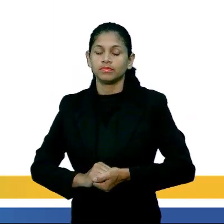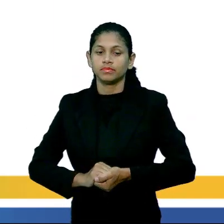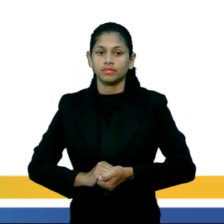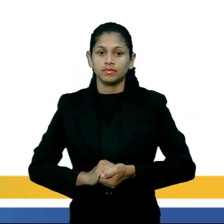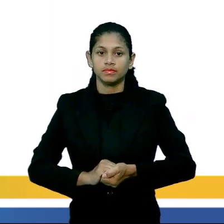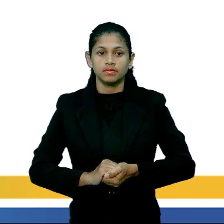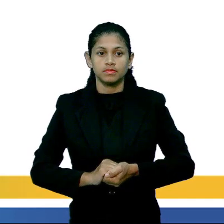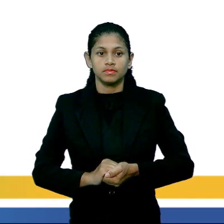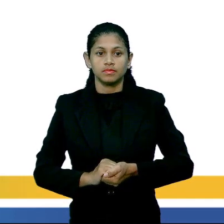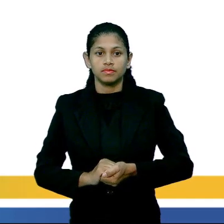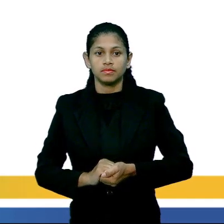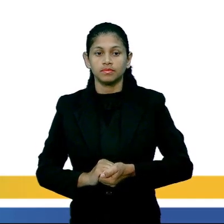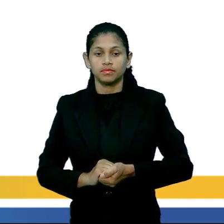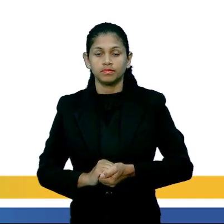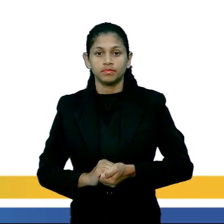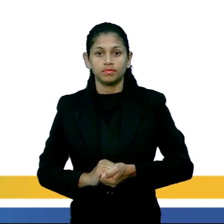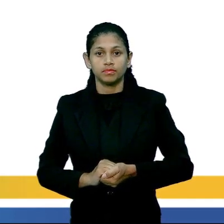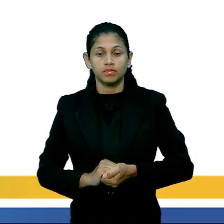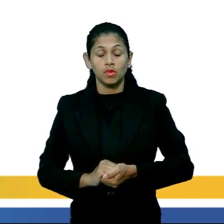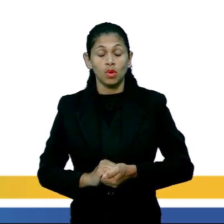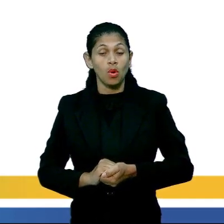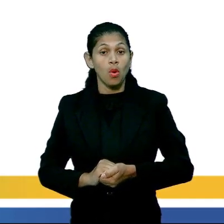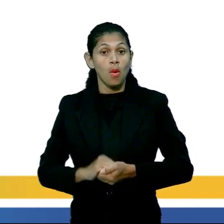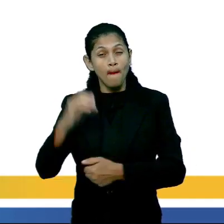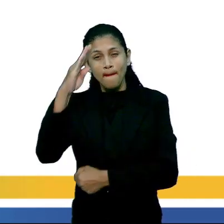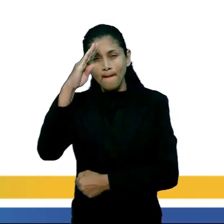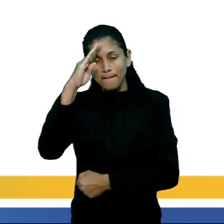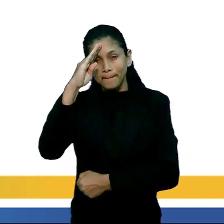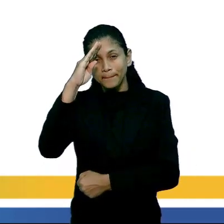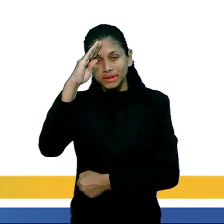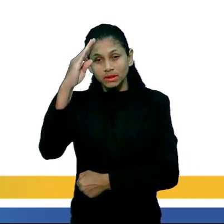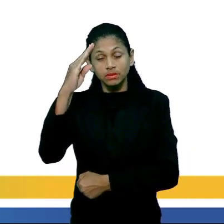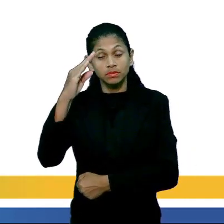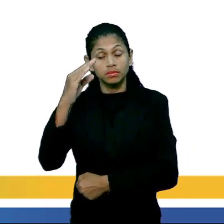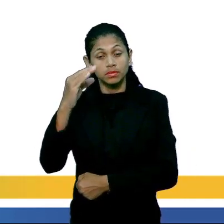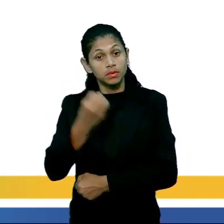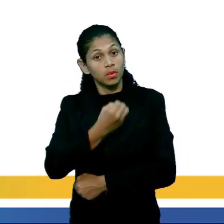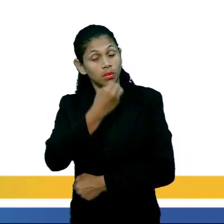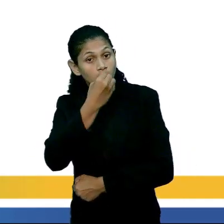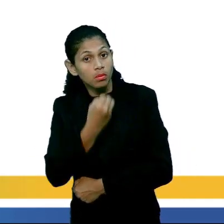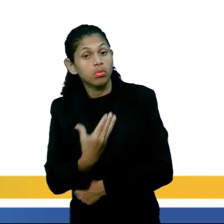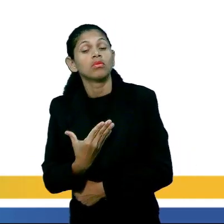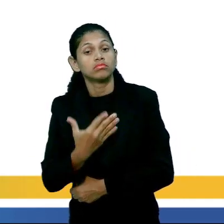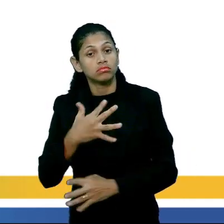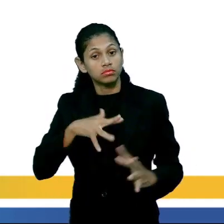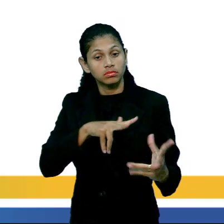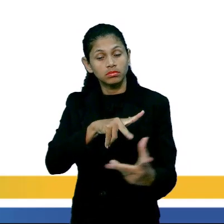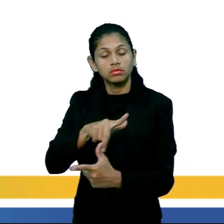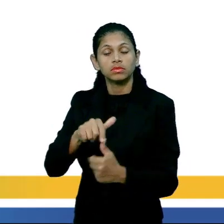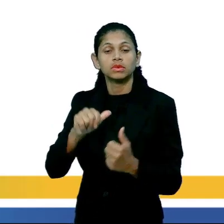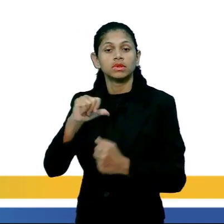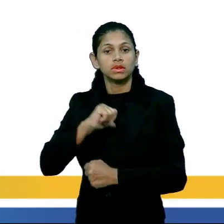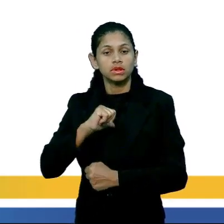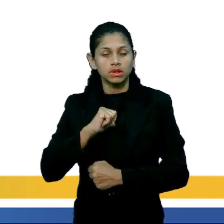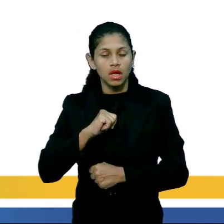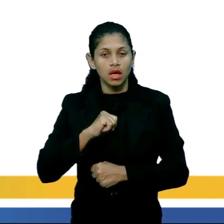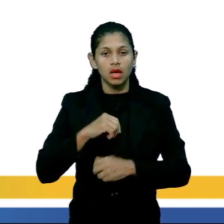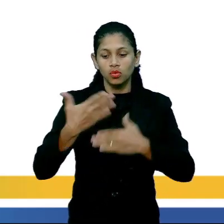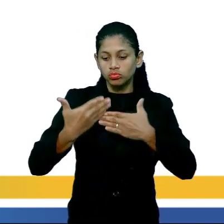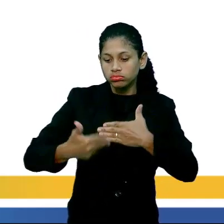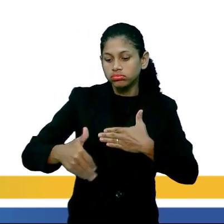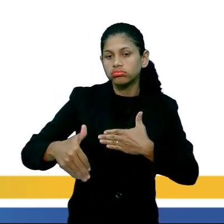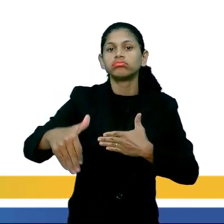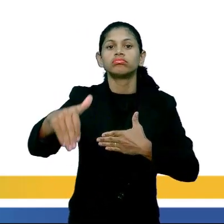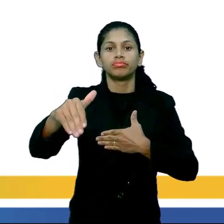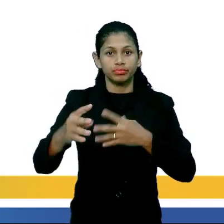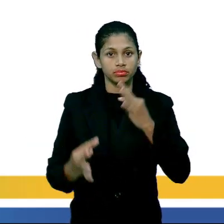globalization. Com o principal ponto positivo de globalização, nós temos os avanços tecnológicos, que facilitam